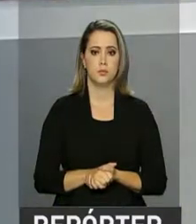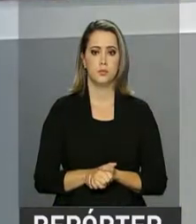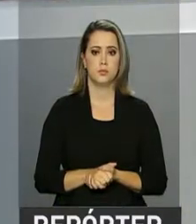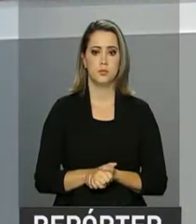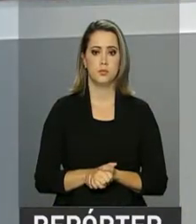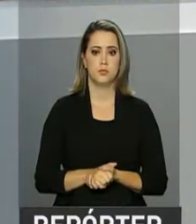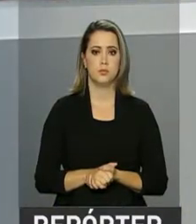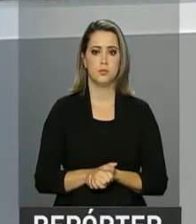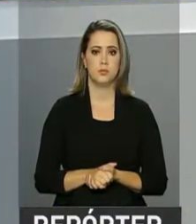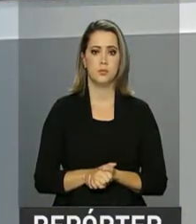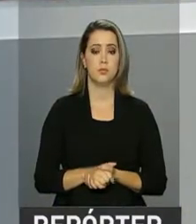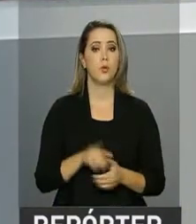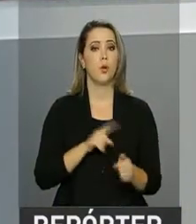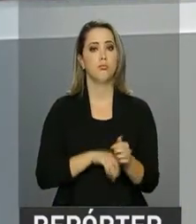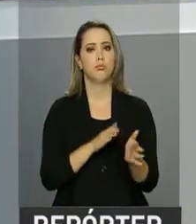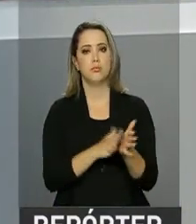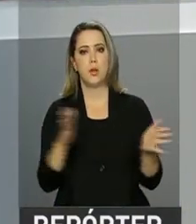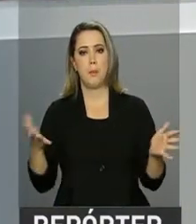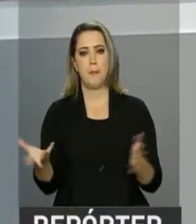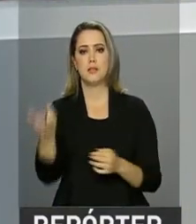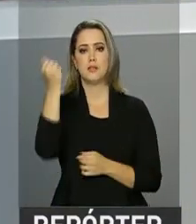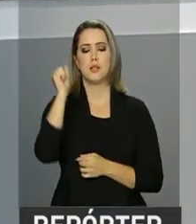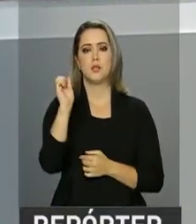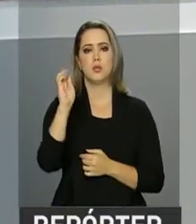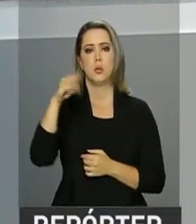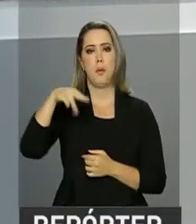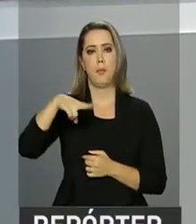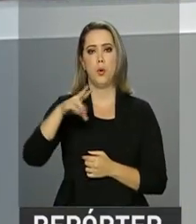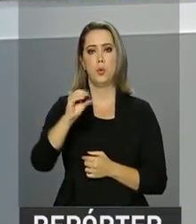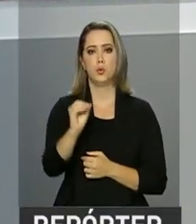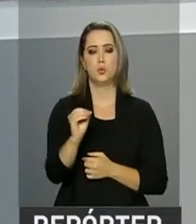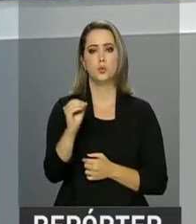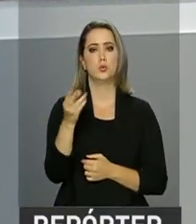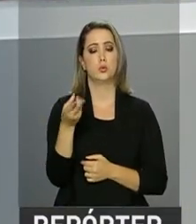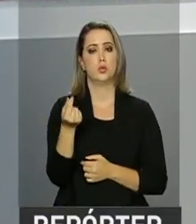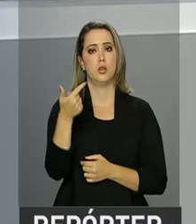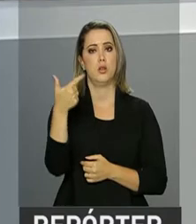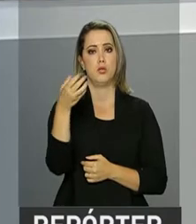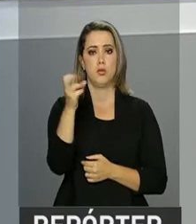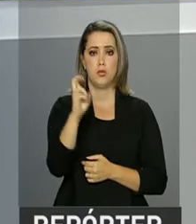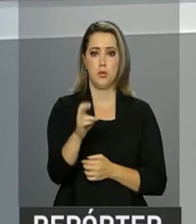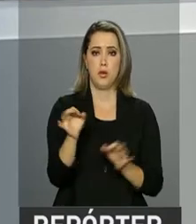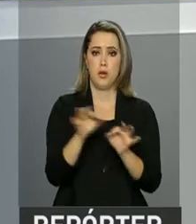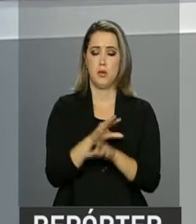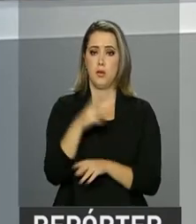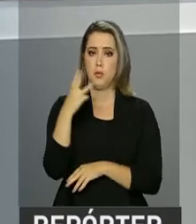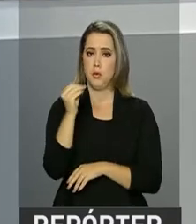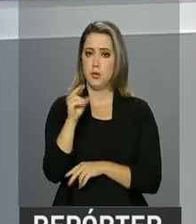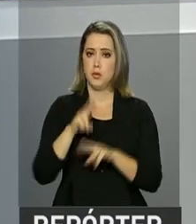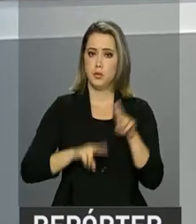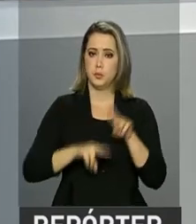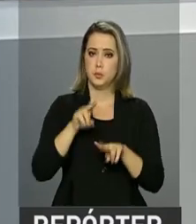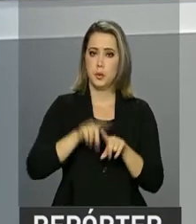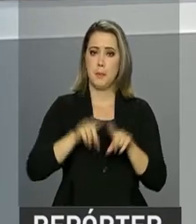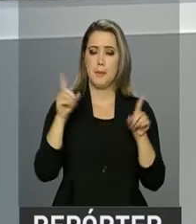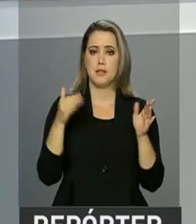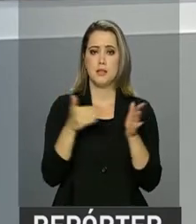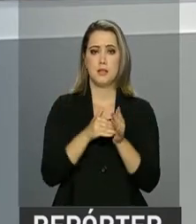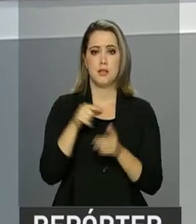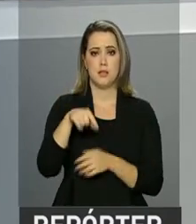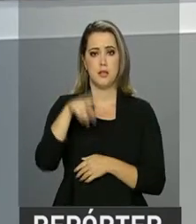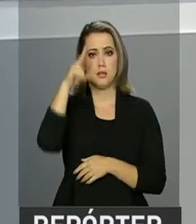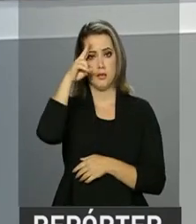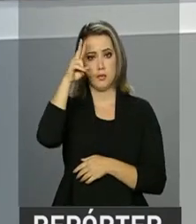o prazo para o saque do abono salarial de 2015 termina no próximo dia 30 de junho mas até esta